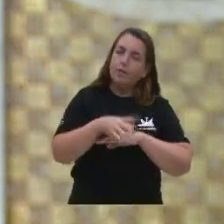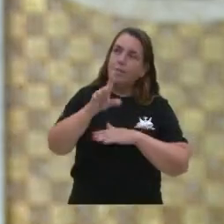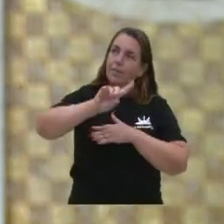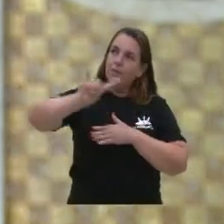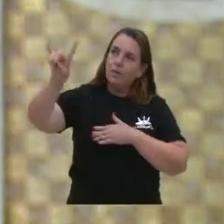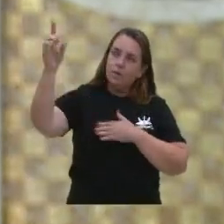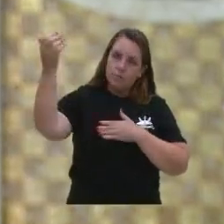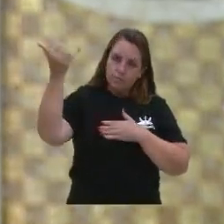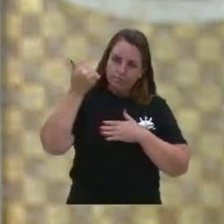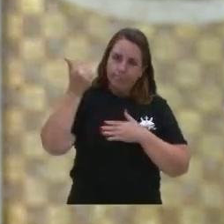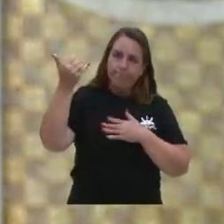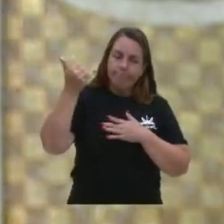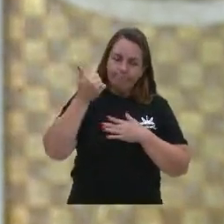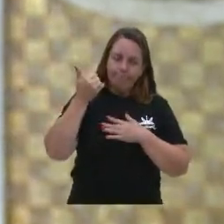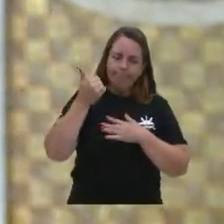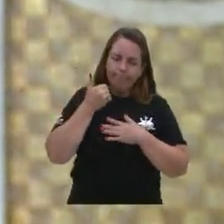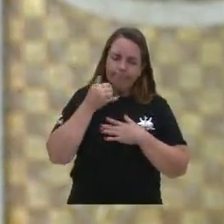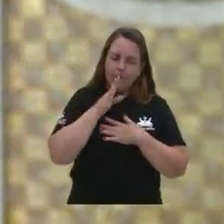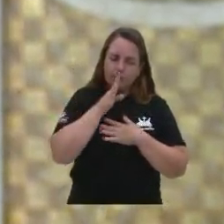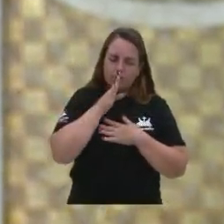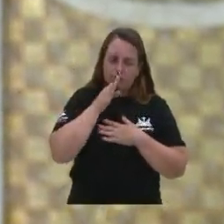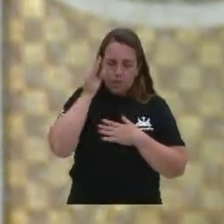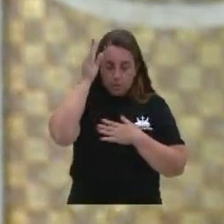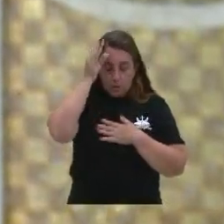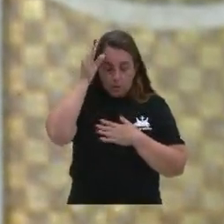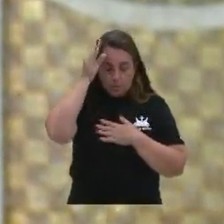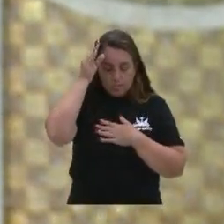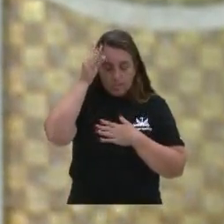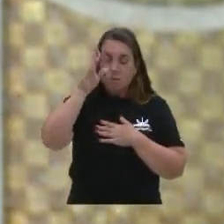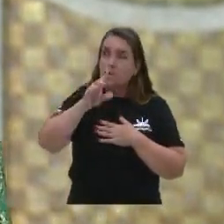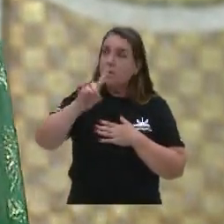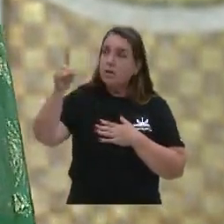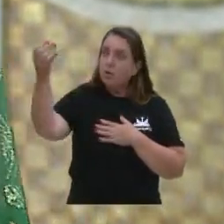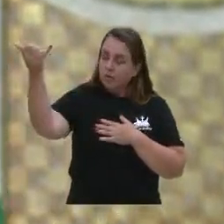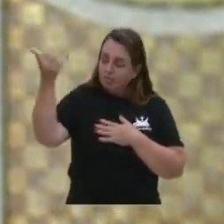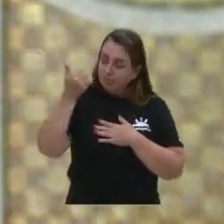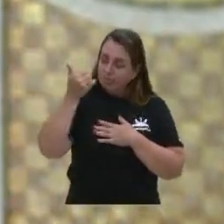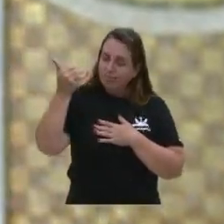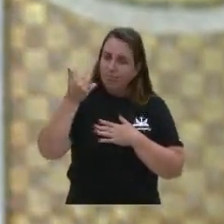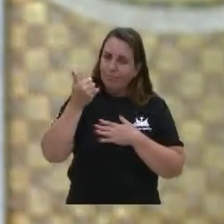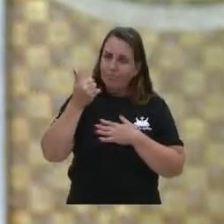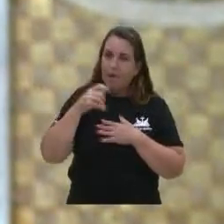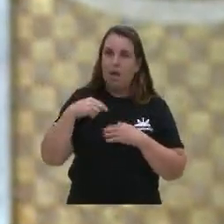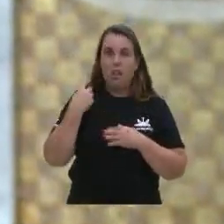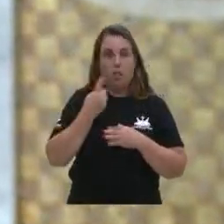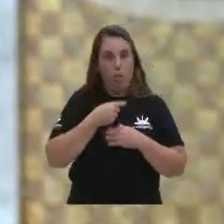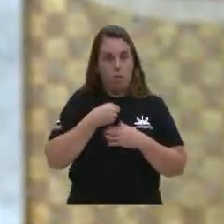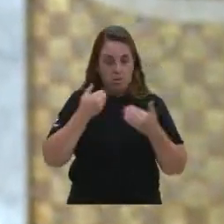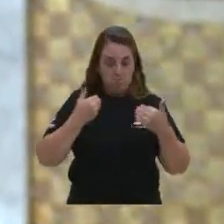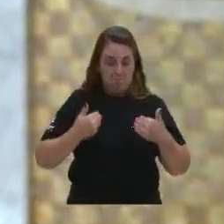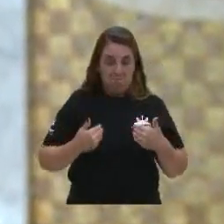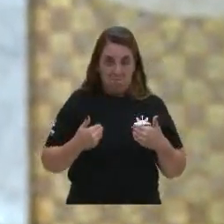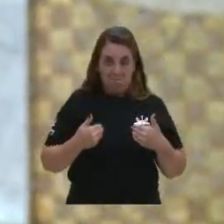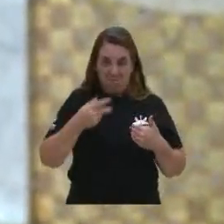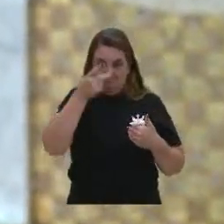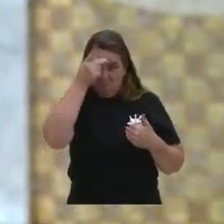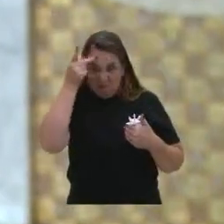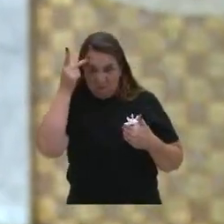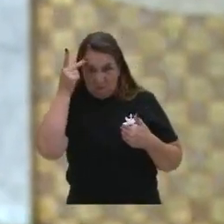fala. É no silêncio da consciência que Deus fala. Não sejamos homens e mulheres